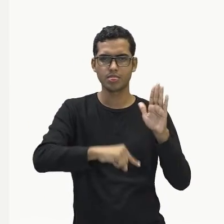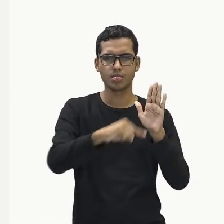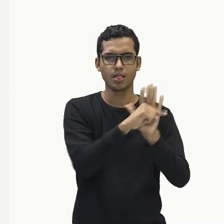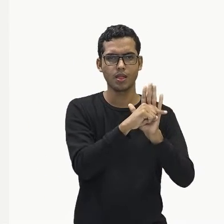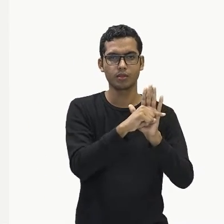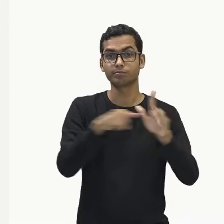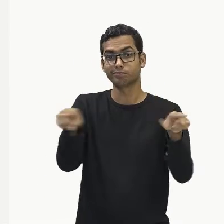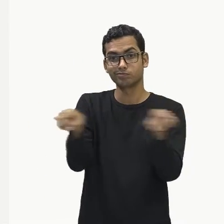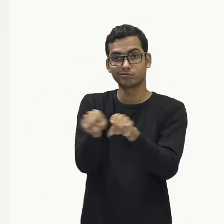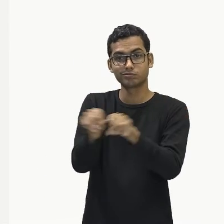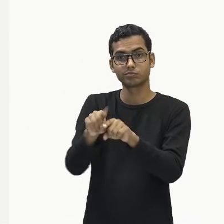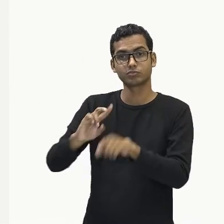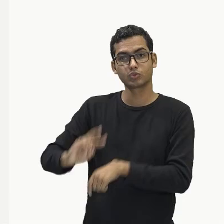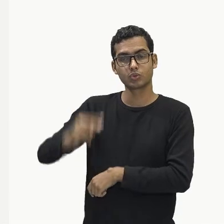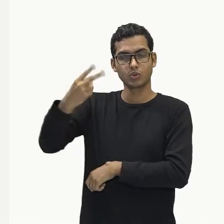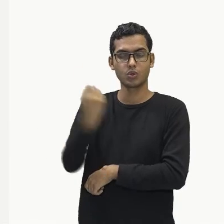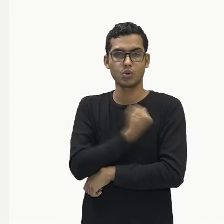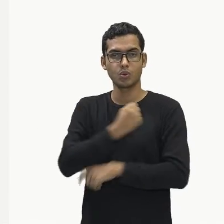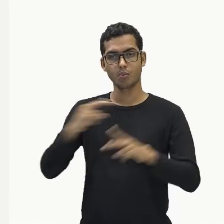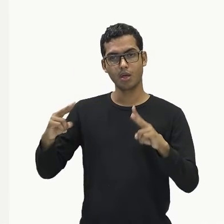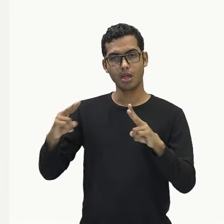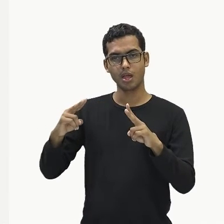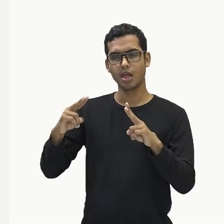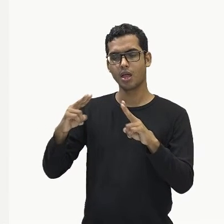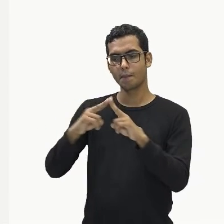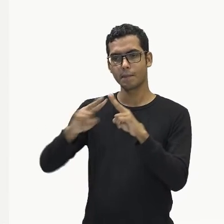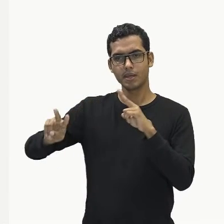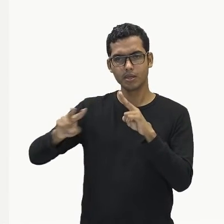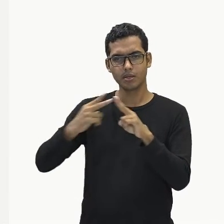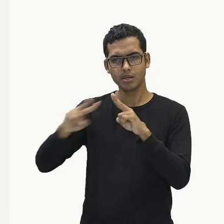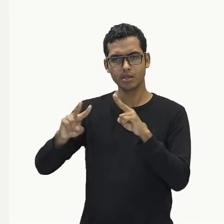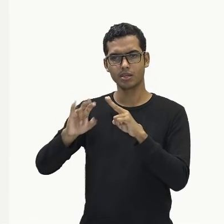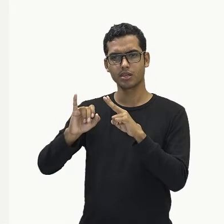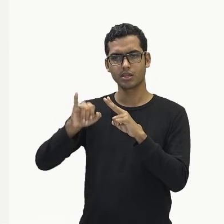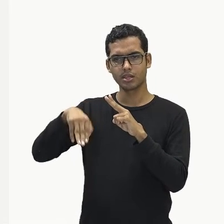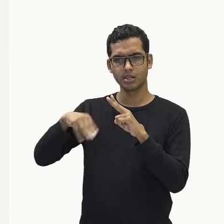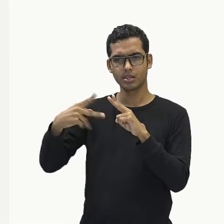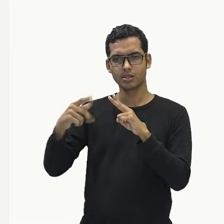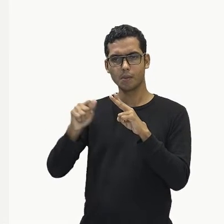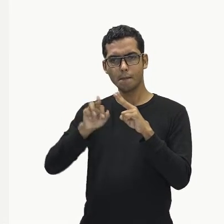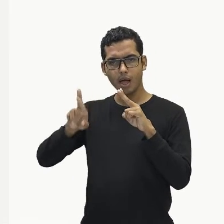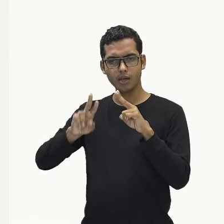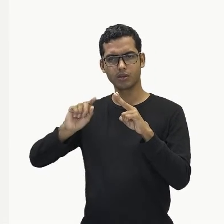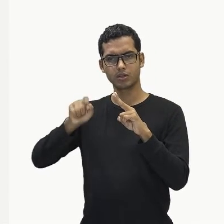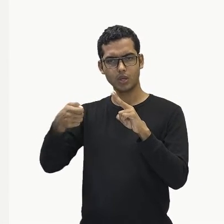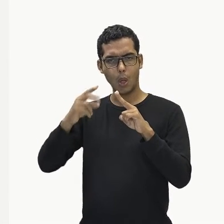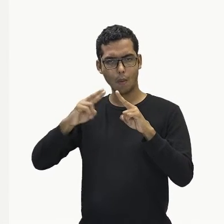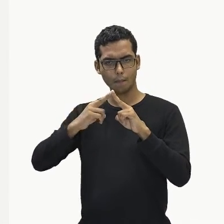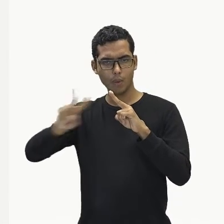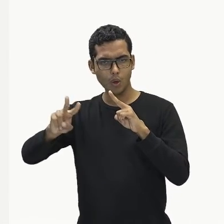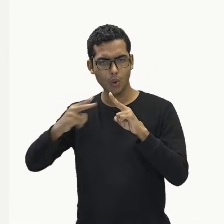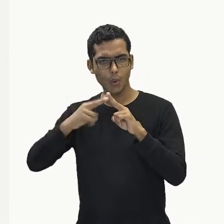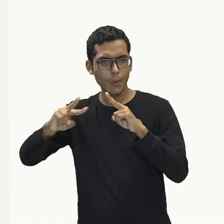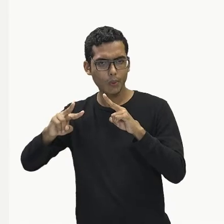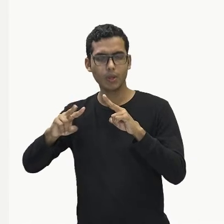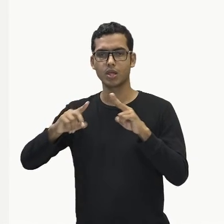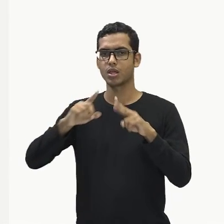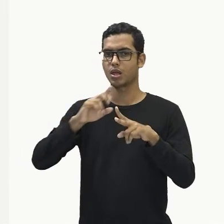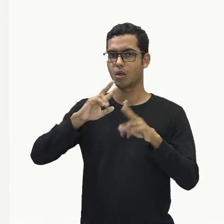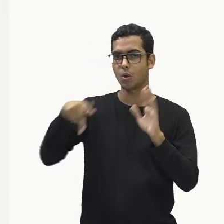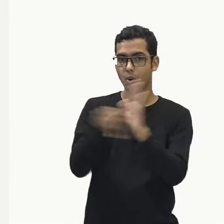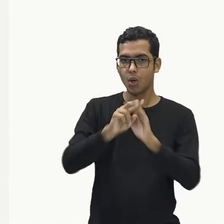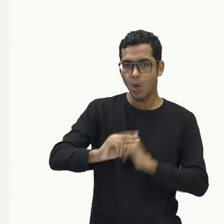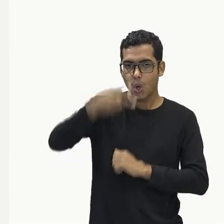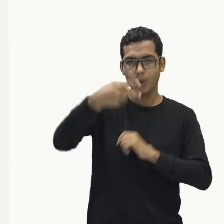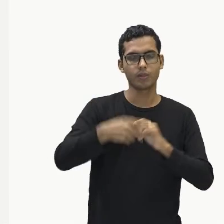expoente é ímpar, a potência é negativa. Então, começa aí a pegar as palavras principais,